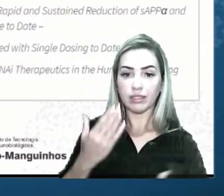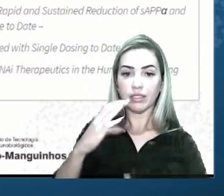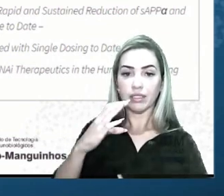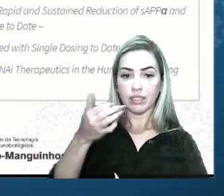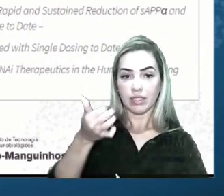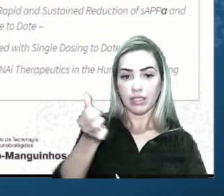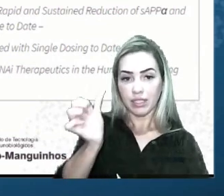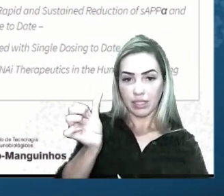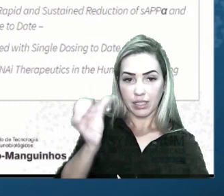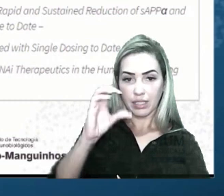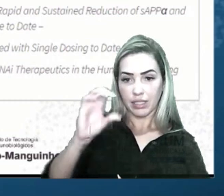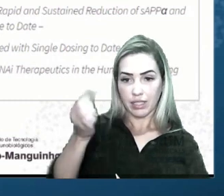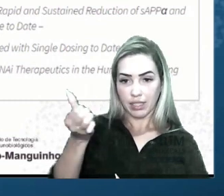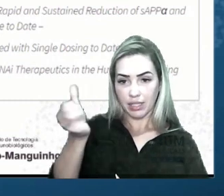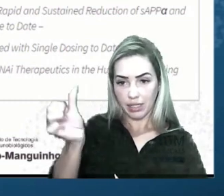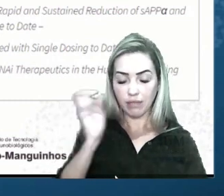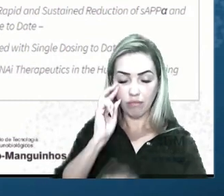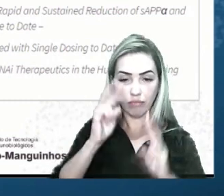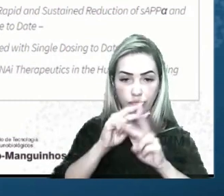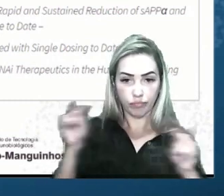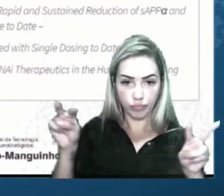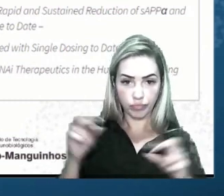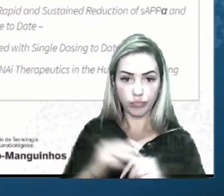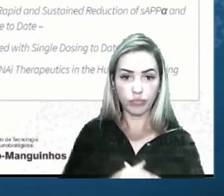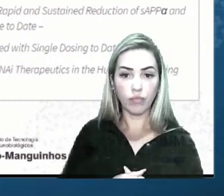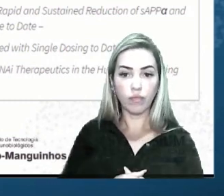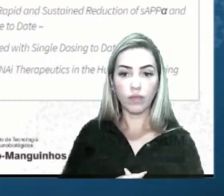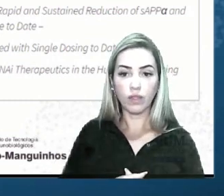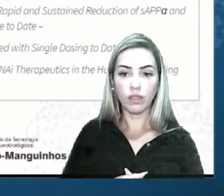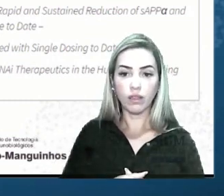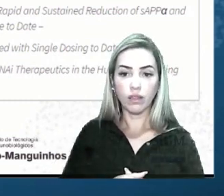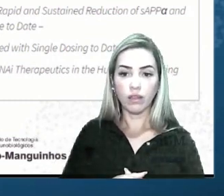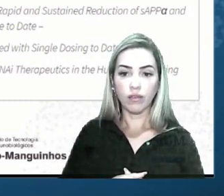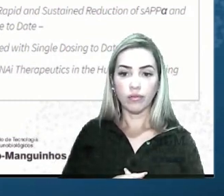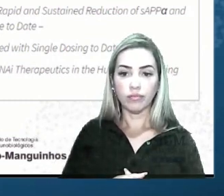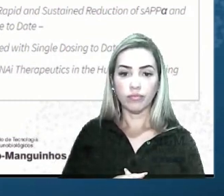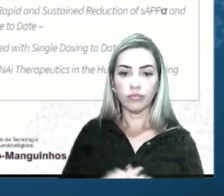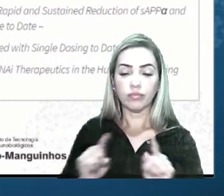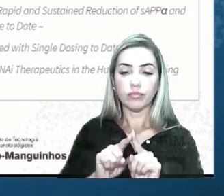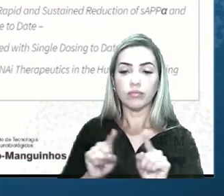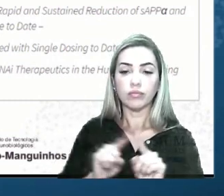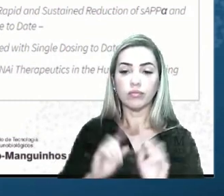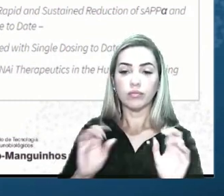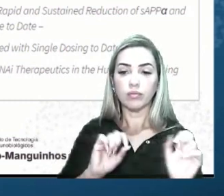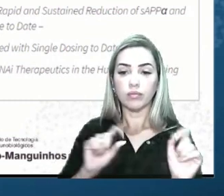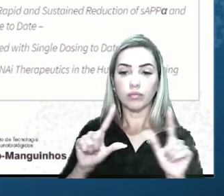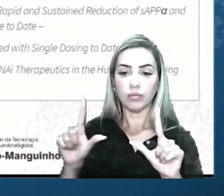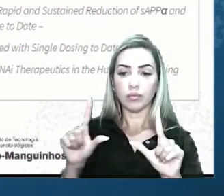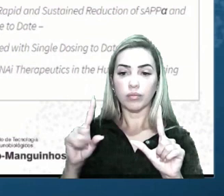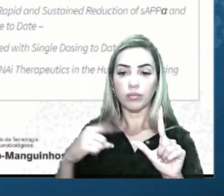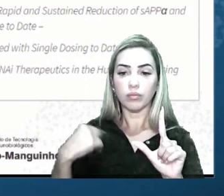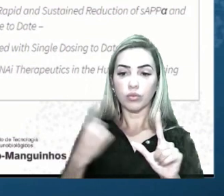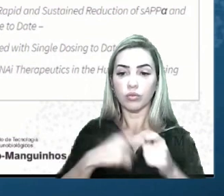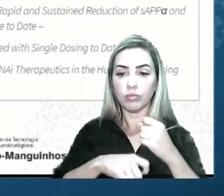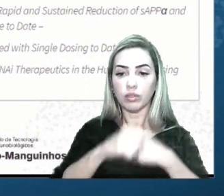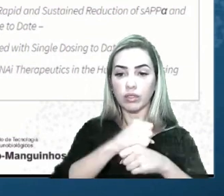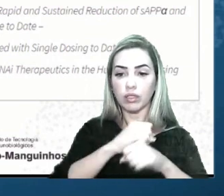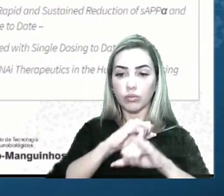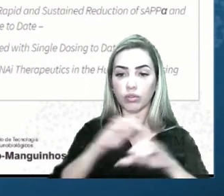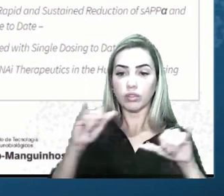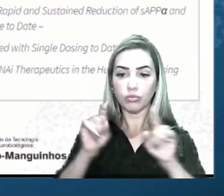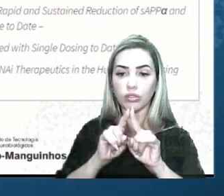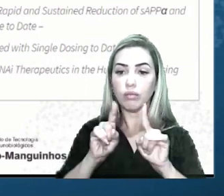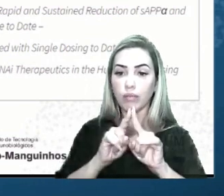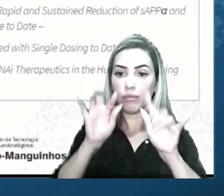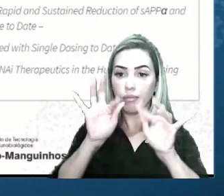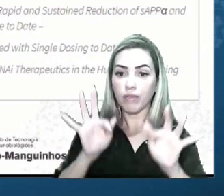C16, como se vê aí, e o ano passado, nós anunciamos com muito